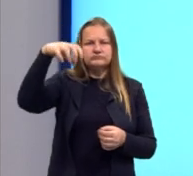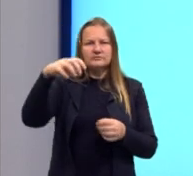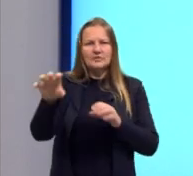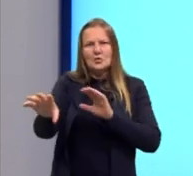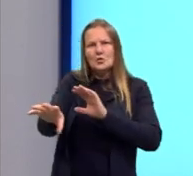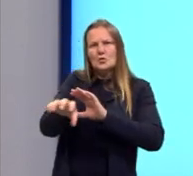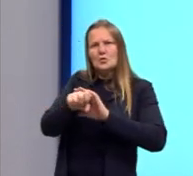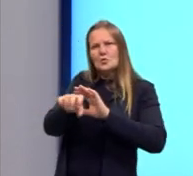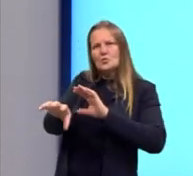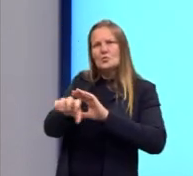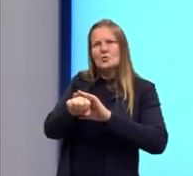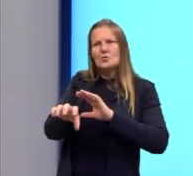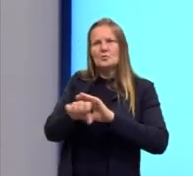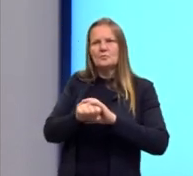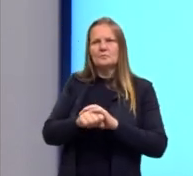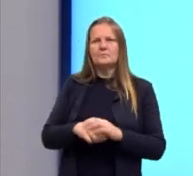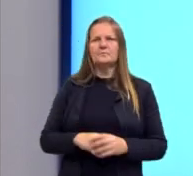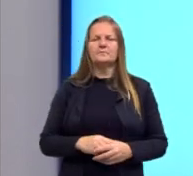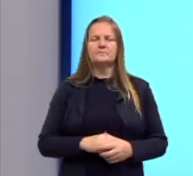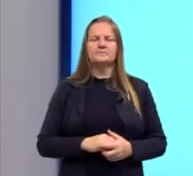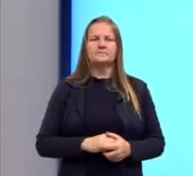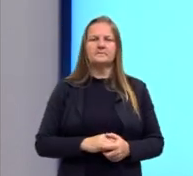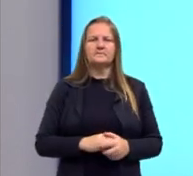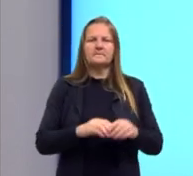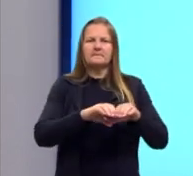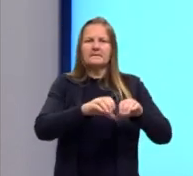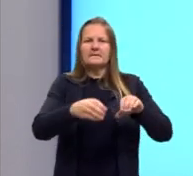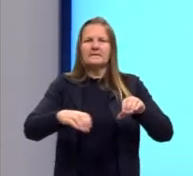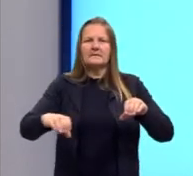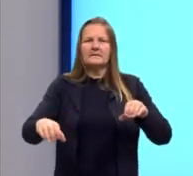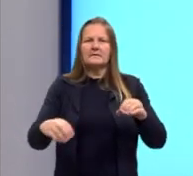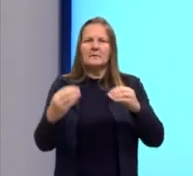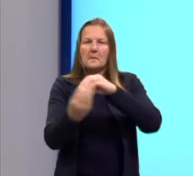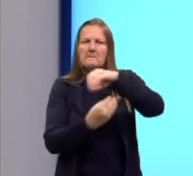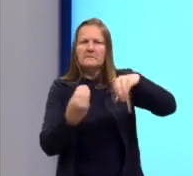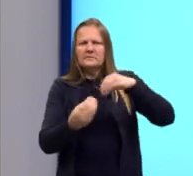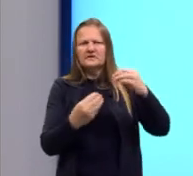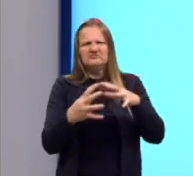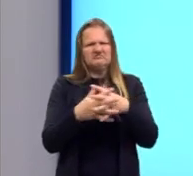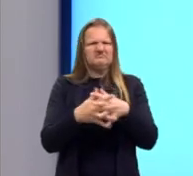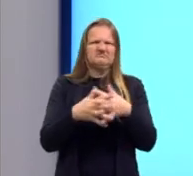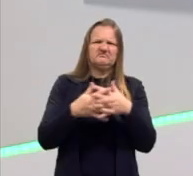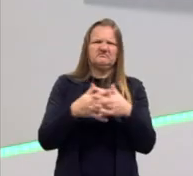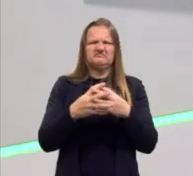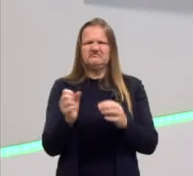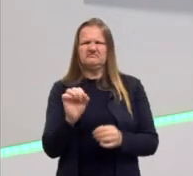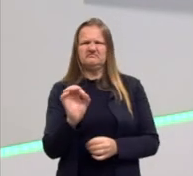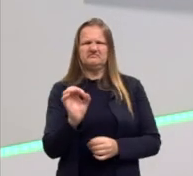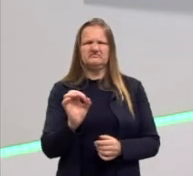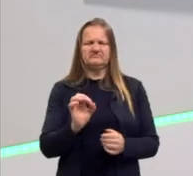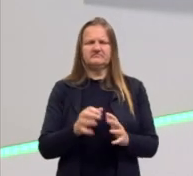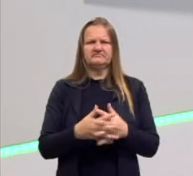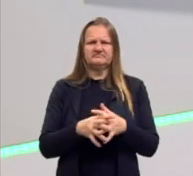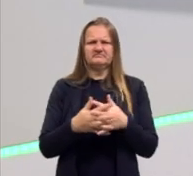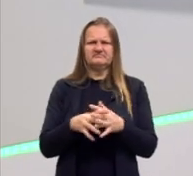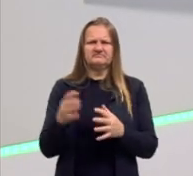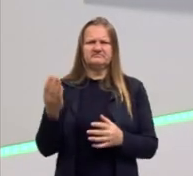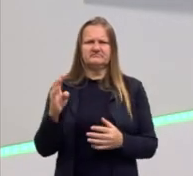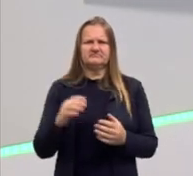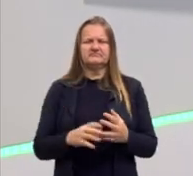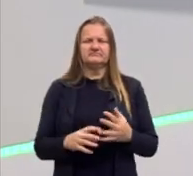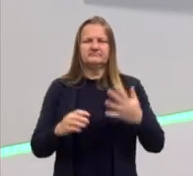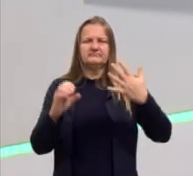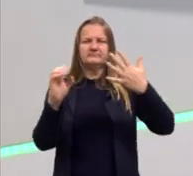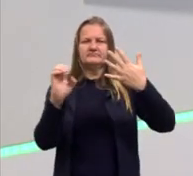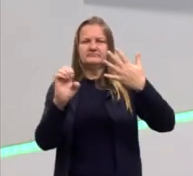né de como reservatórios de água tá então aqui e a gente já sabe que não não vai ser porque está relacionado a Biologia